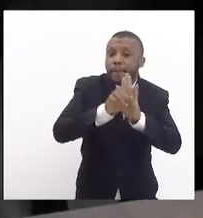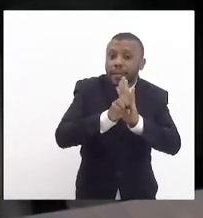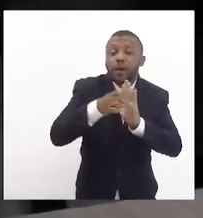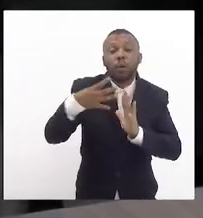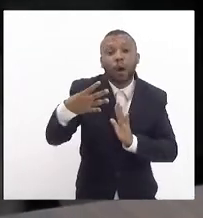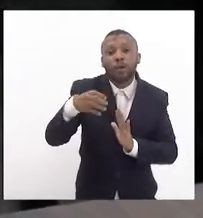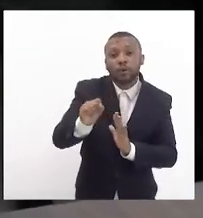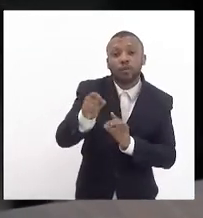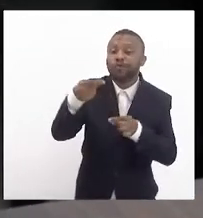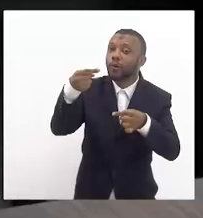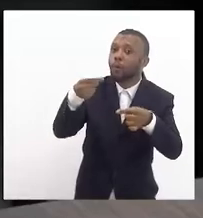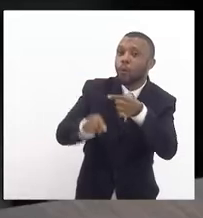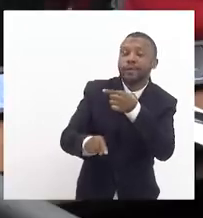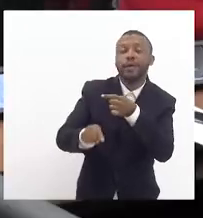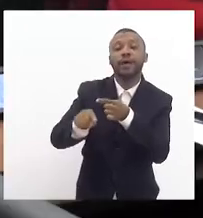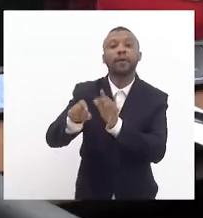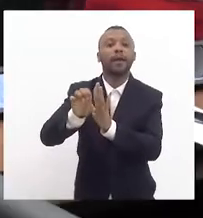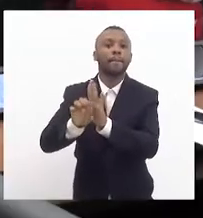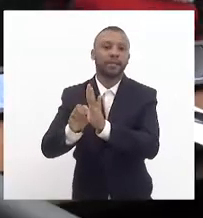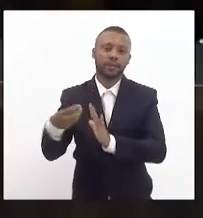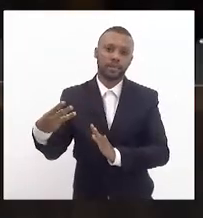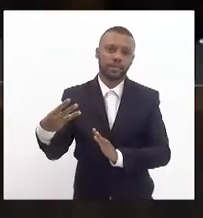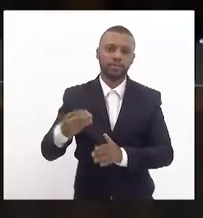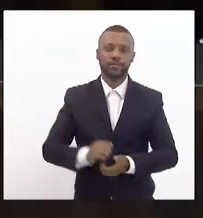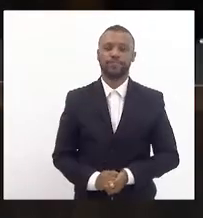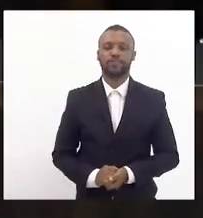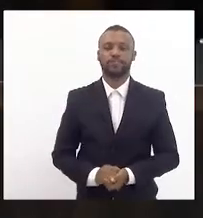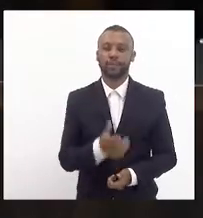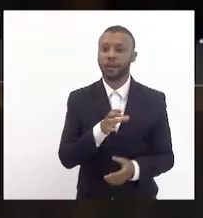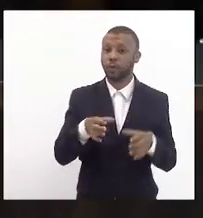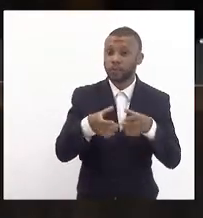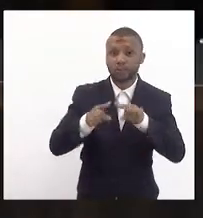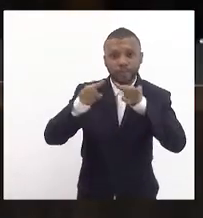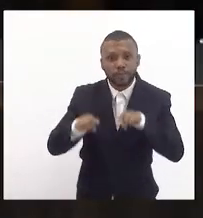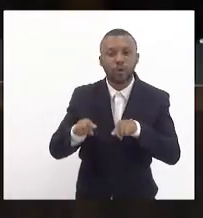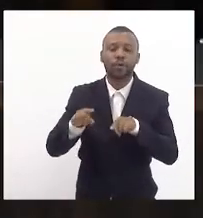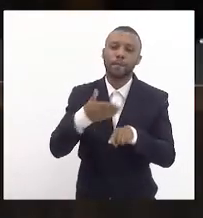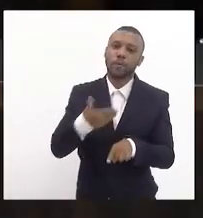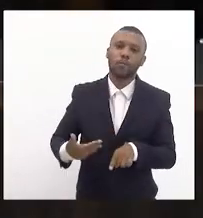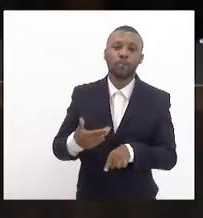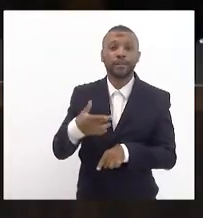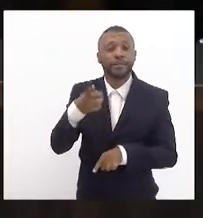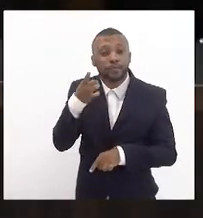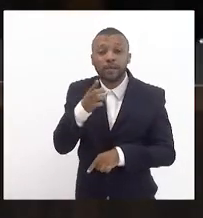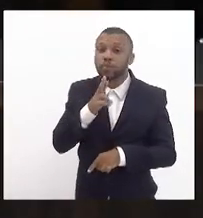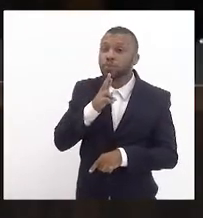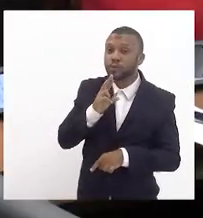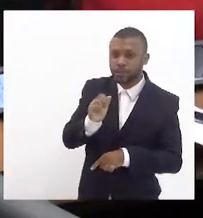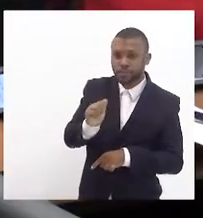8. Contrário à emenda 3. Pela Comissão de Servidores Públicos, deputado Rodrigo Amorim.